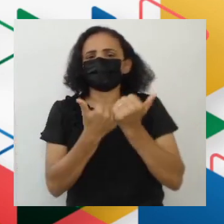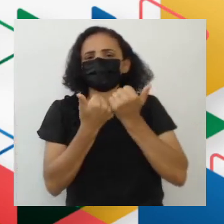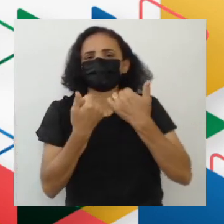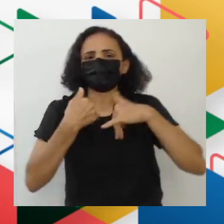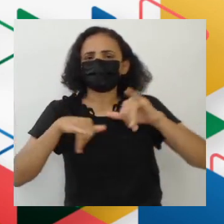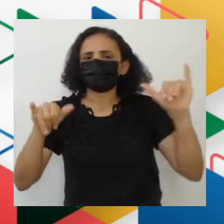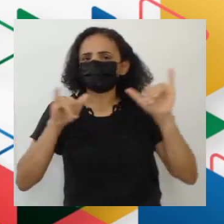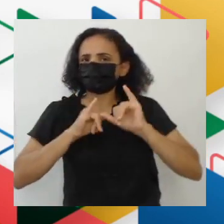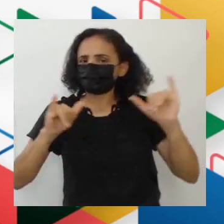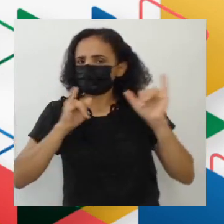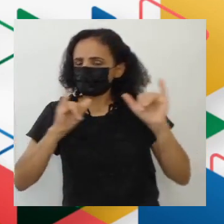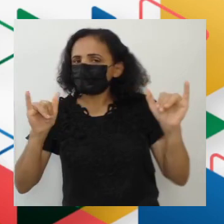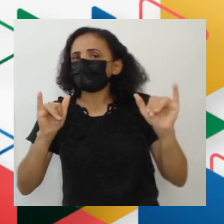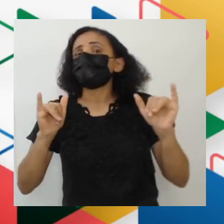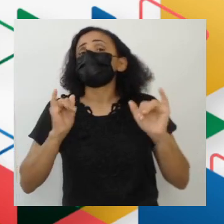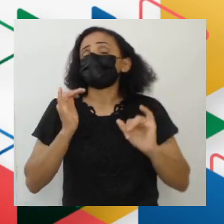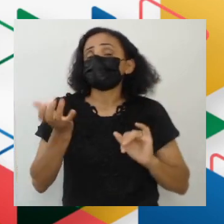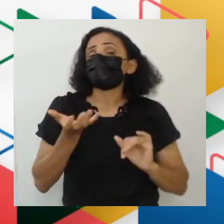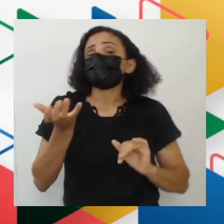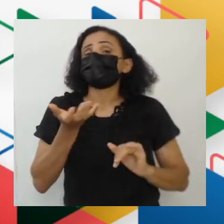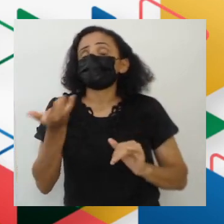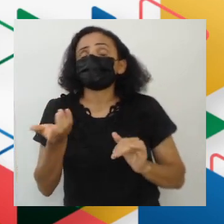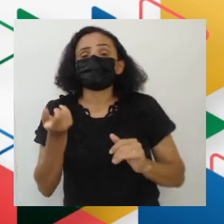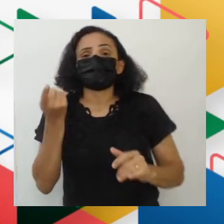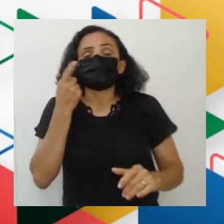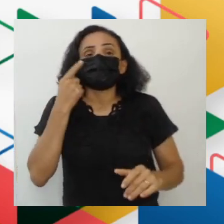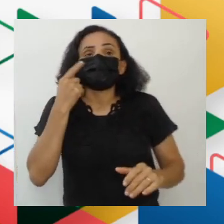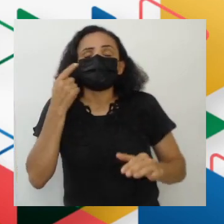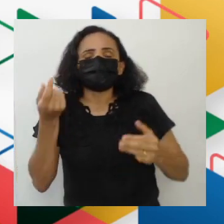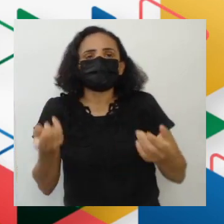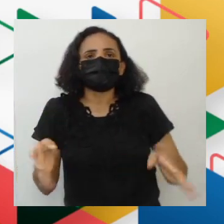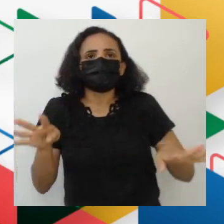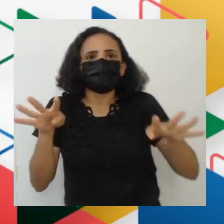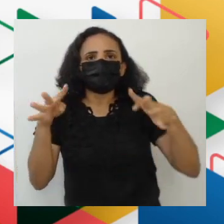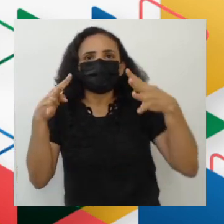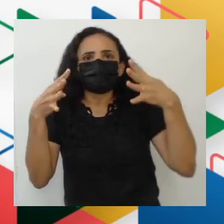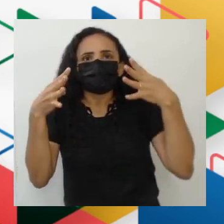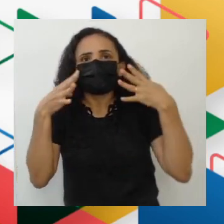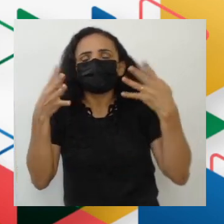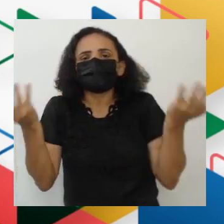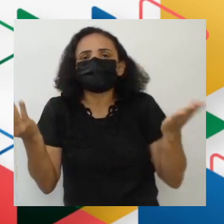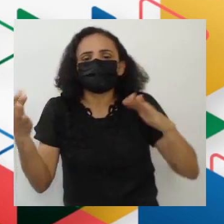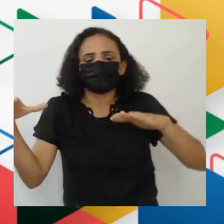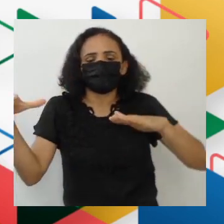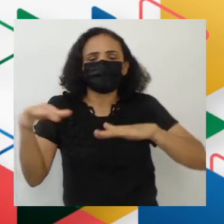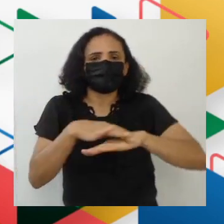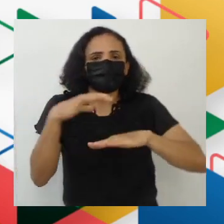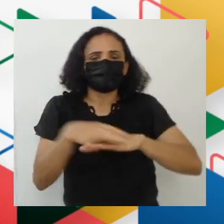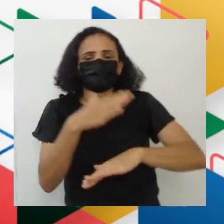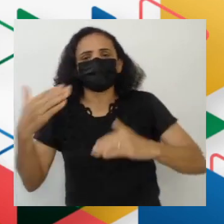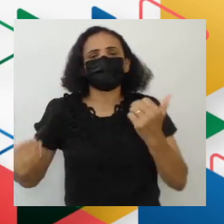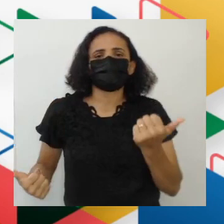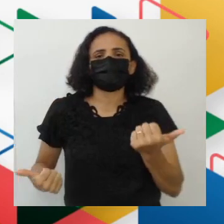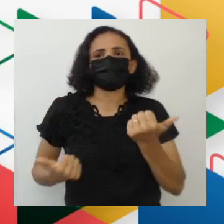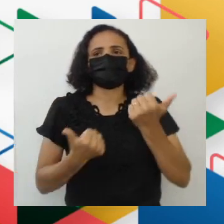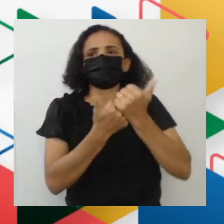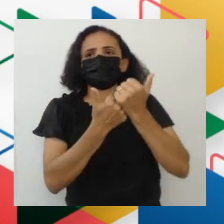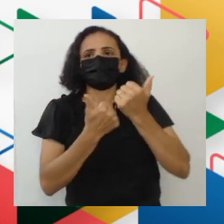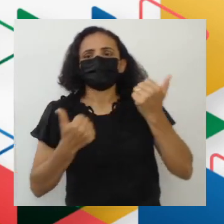anúncio, né, que busca chamar a atenção da população para dar maior apoio,